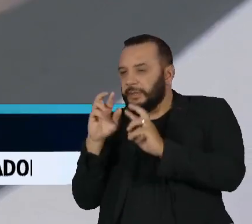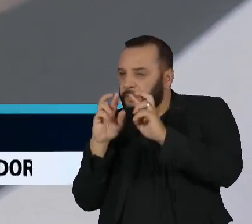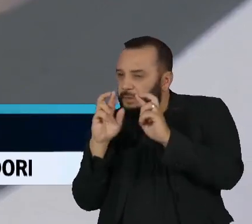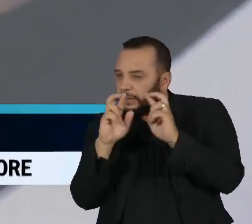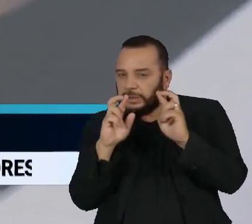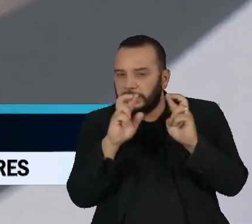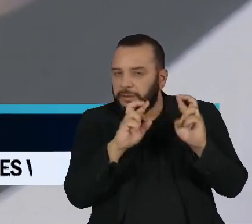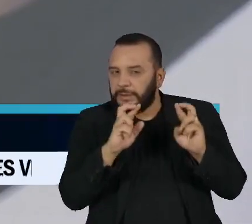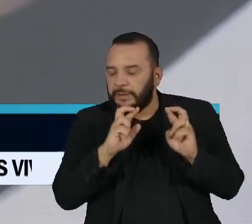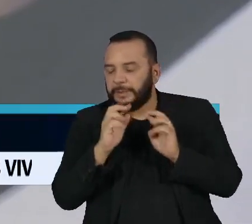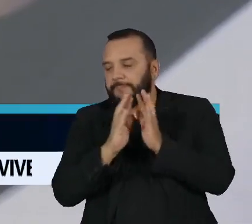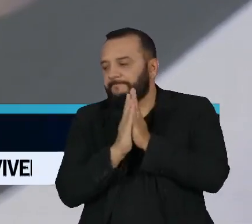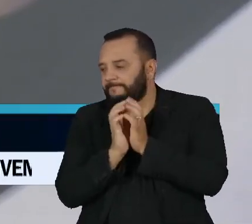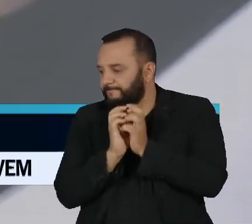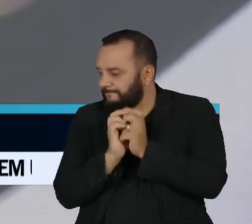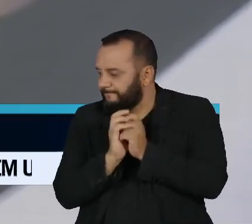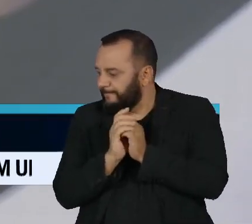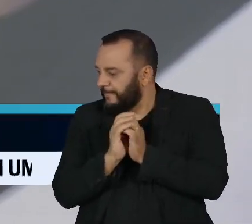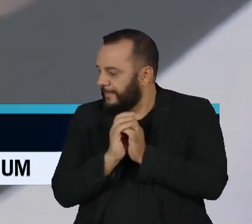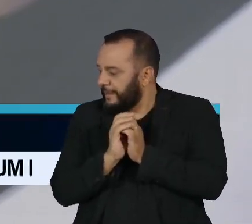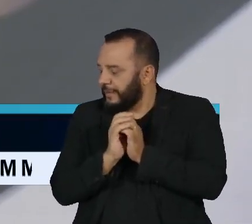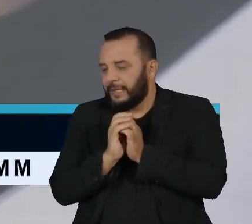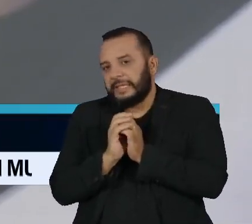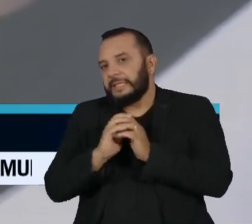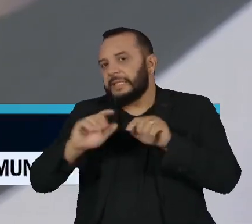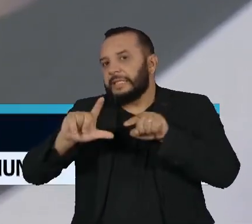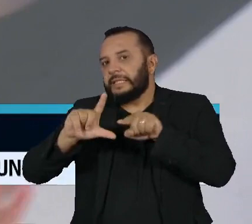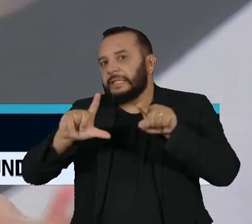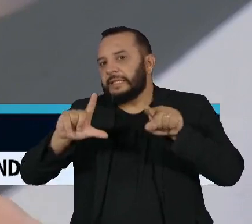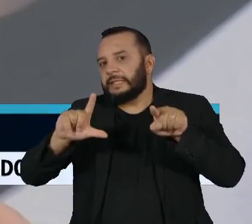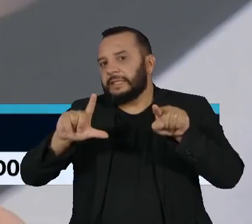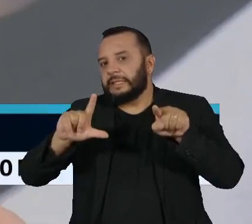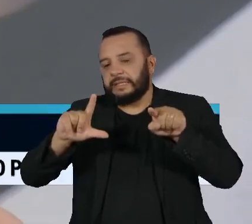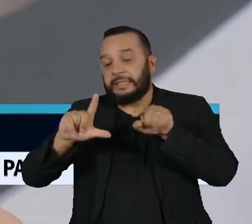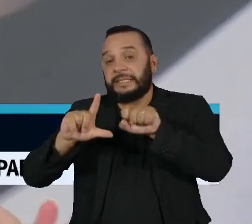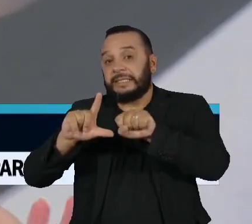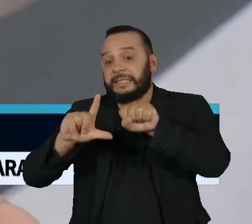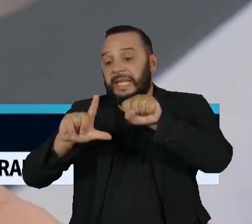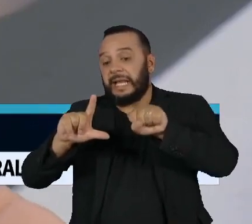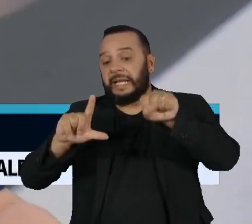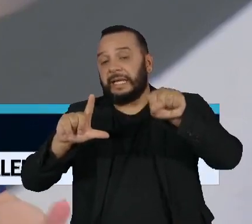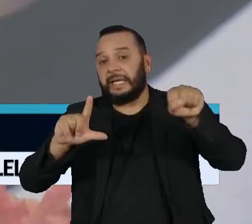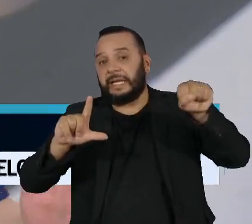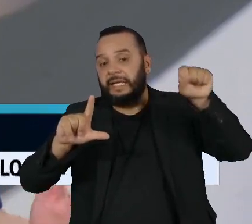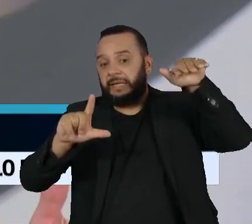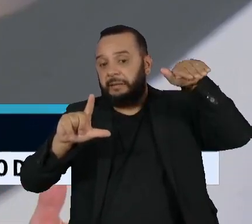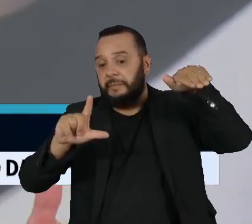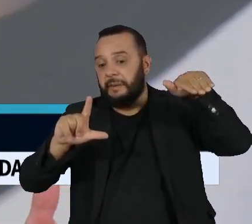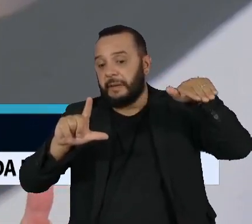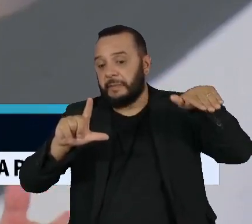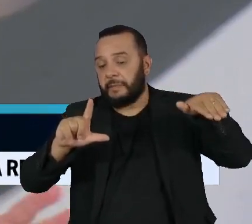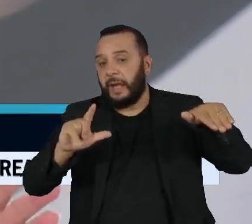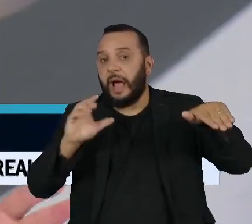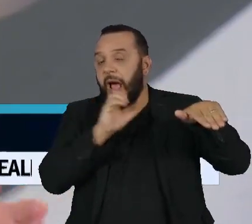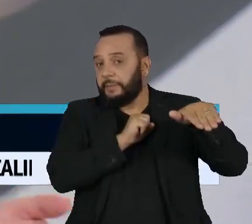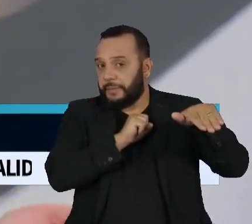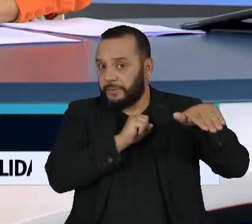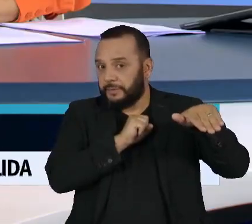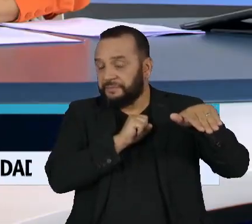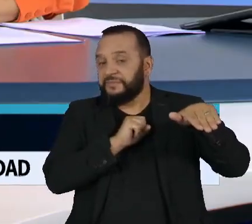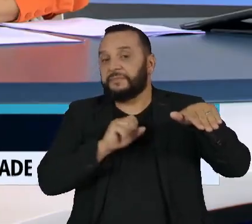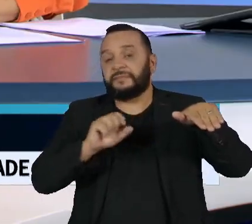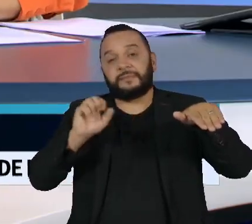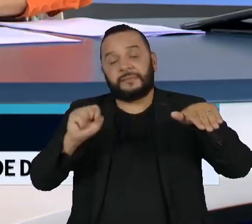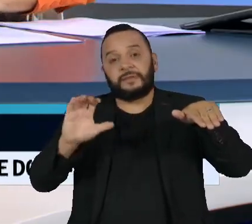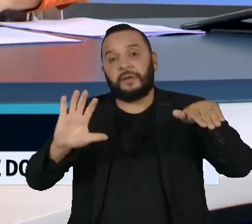seduzido pela ideia de que a Selic deve cair rápido e tirar um pouco o pé daquele campo mais técnico, pode